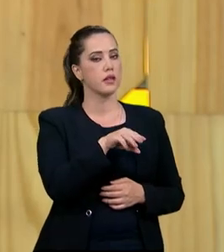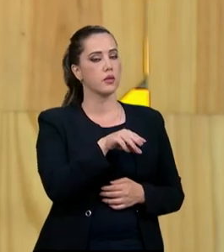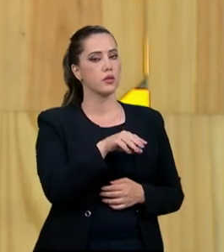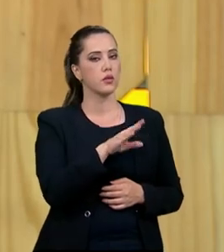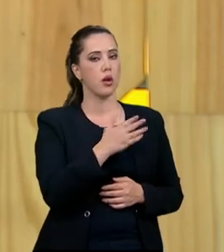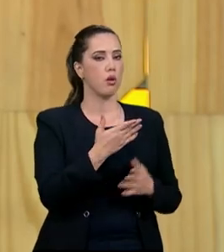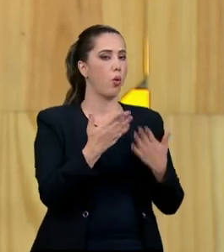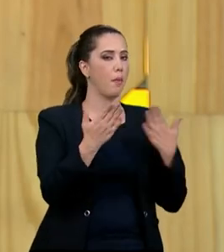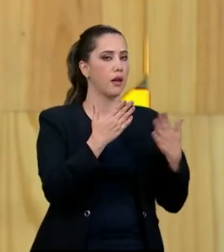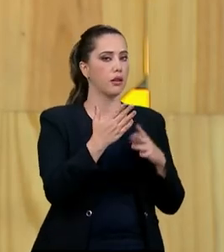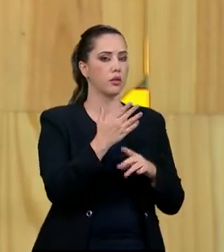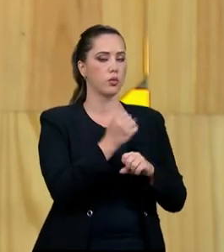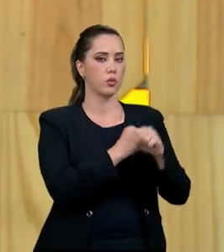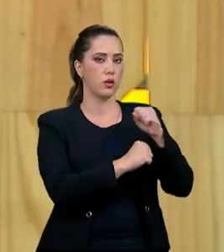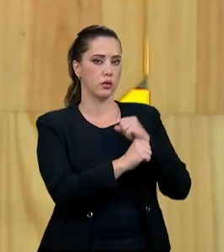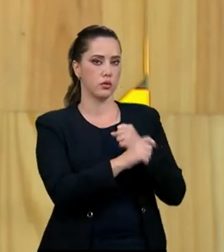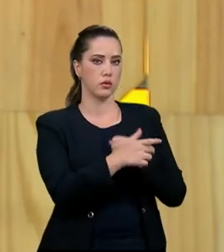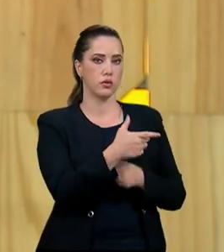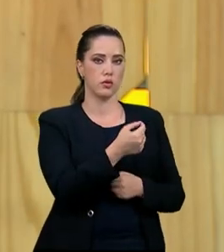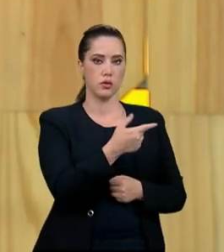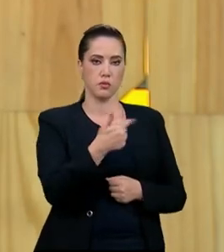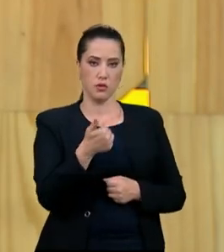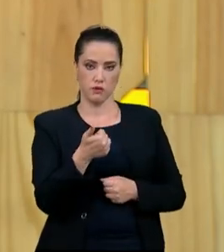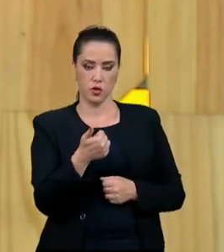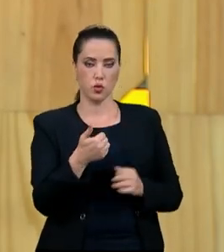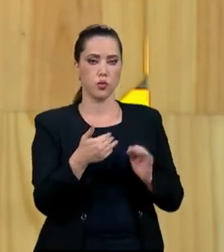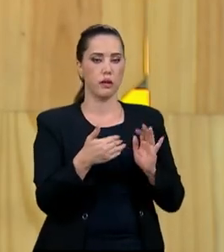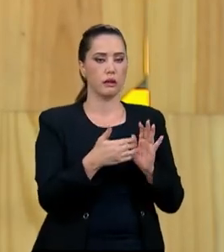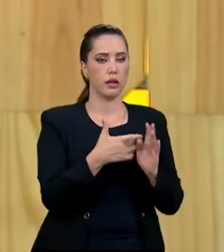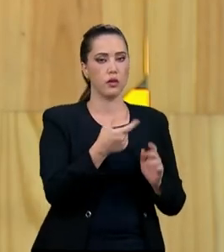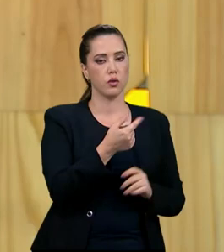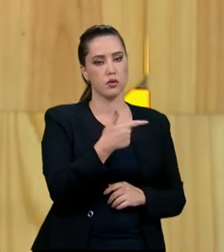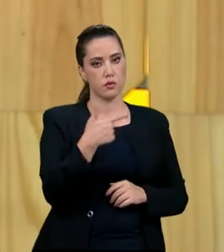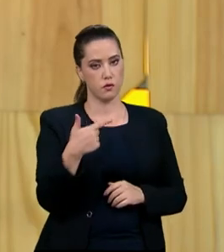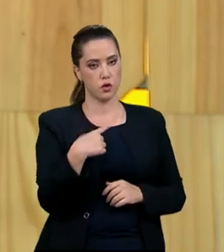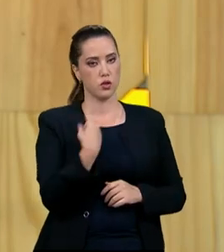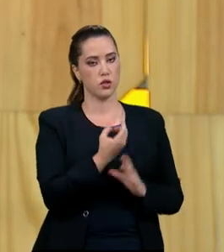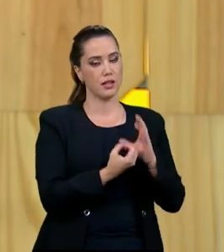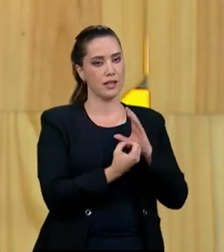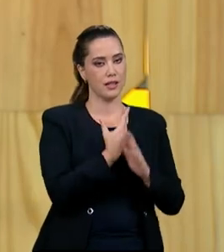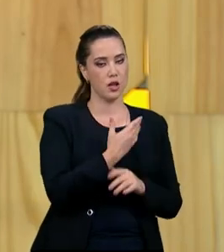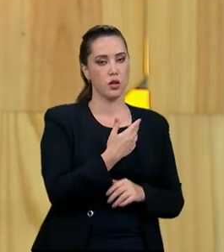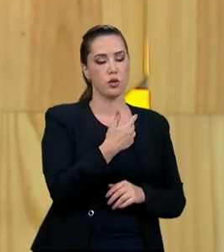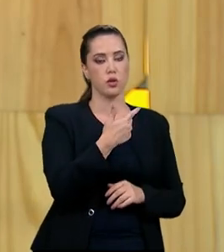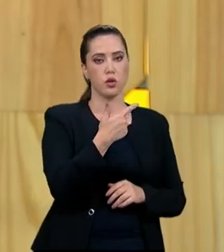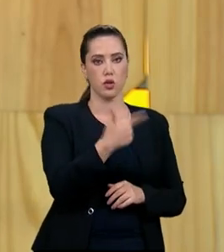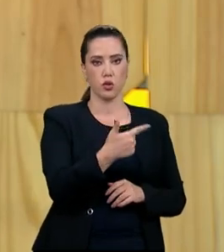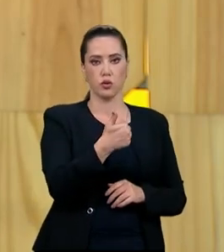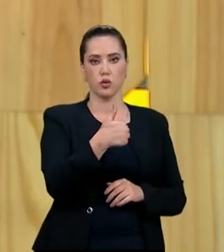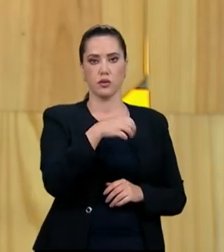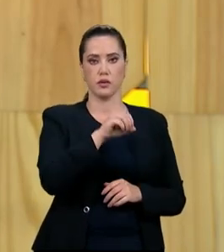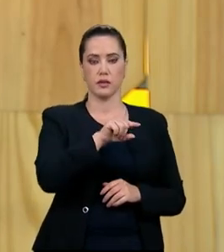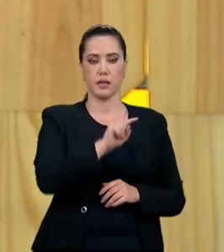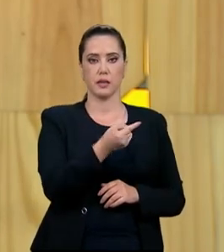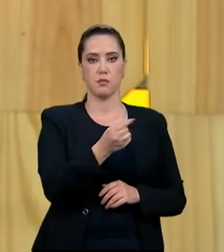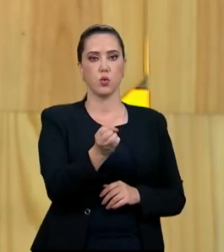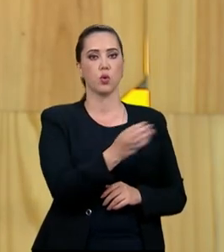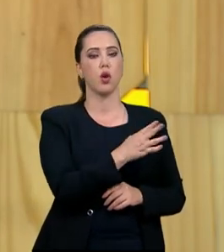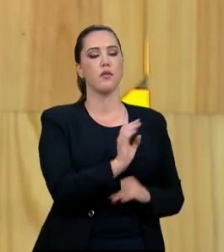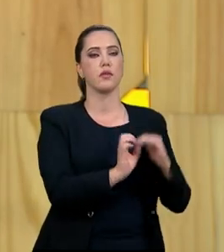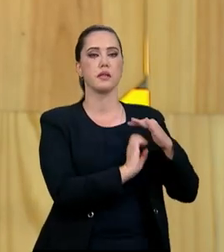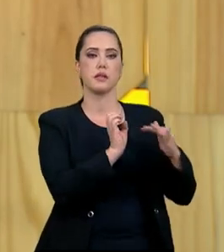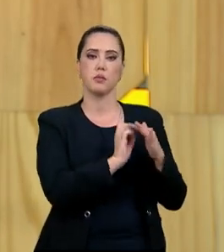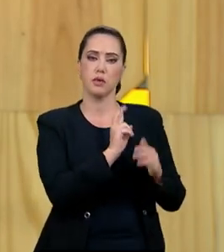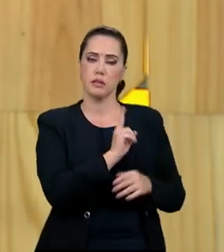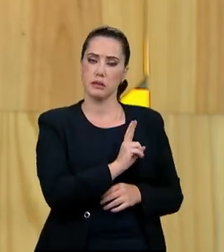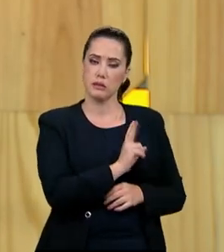e agora 2022, o período até o último relatório, a gente está gerando líquido 210 mil novas empresas. Isso é um número realmente